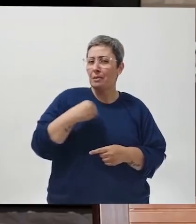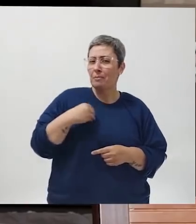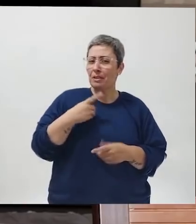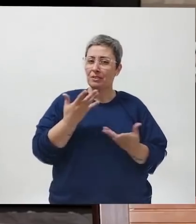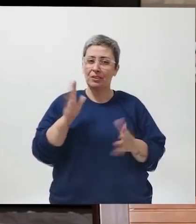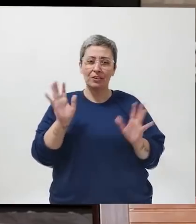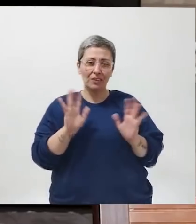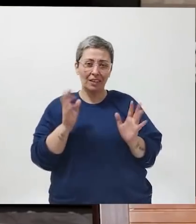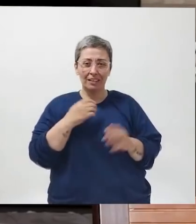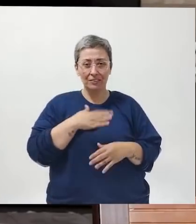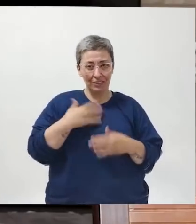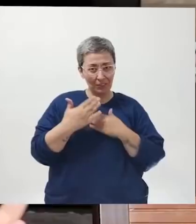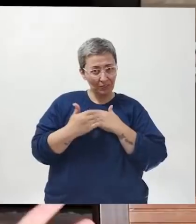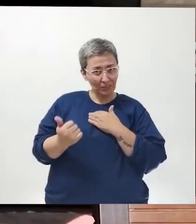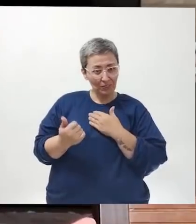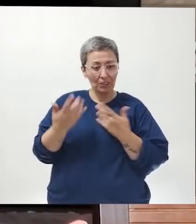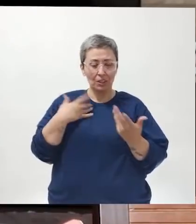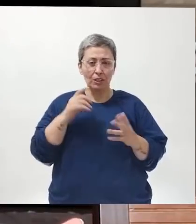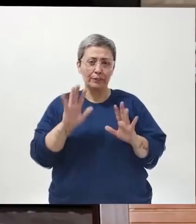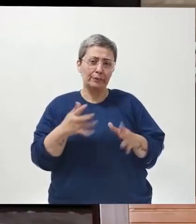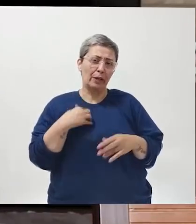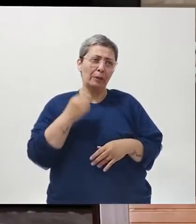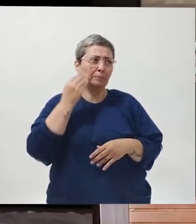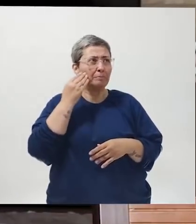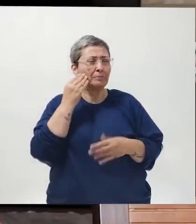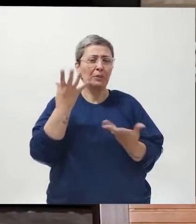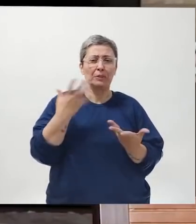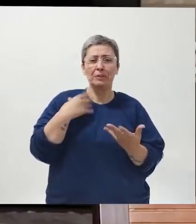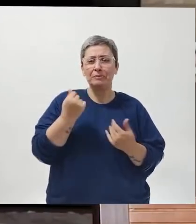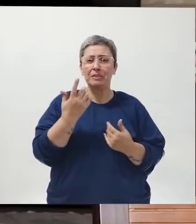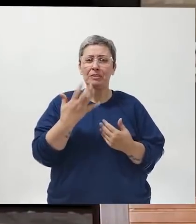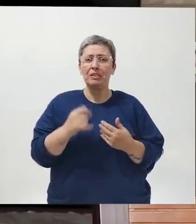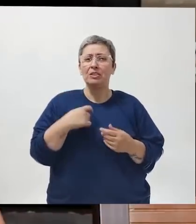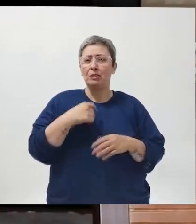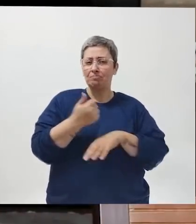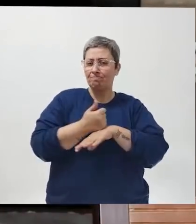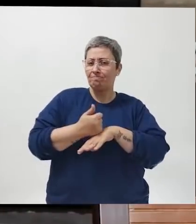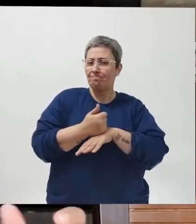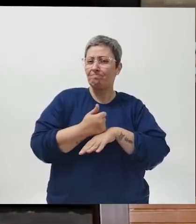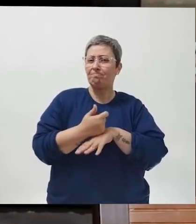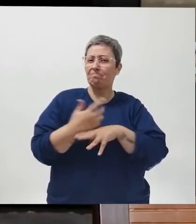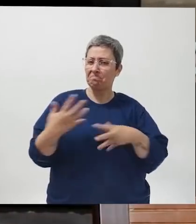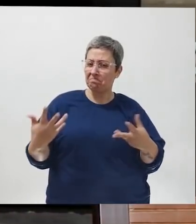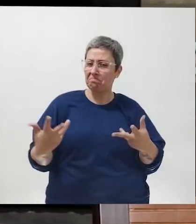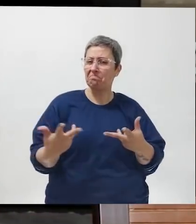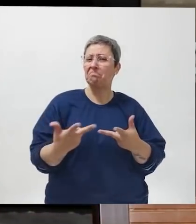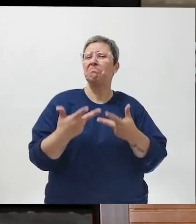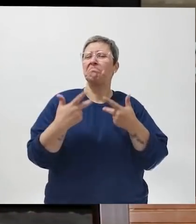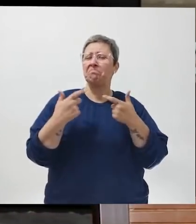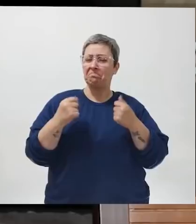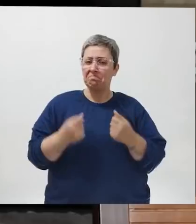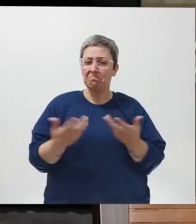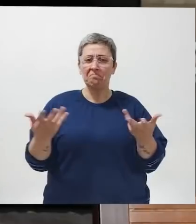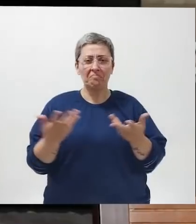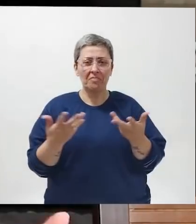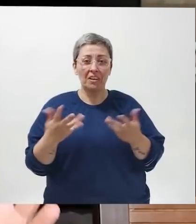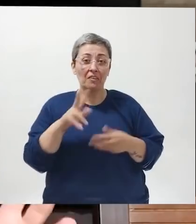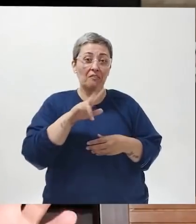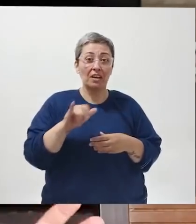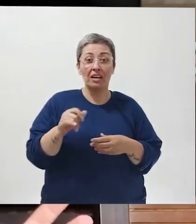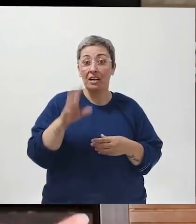Eu já pensei em ser médica. A profissão realmente é incrível. E hoje a gente vai aprender um pouquinho sobre a profissão